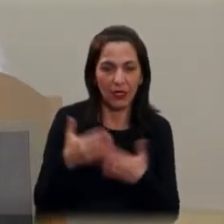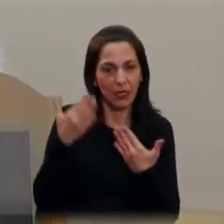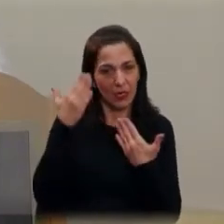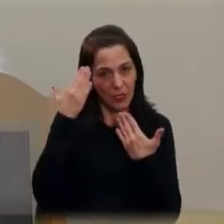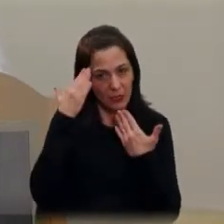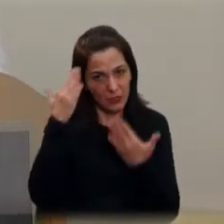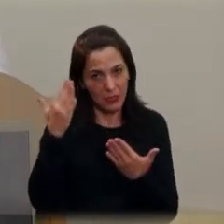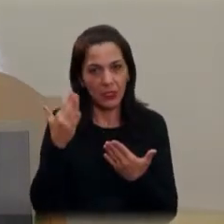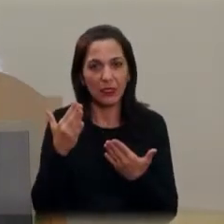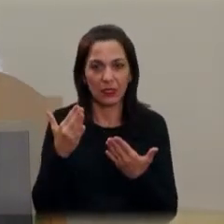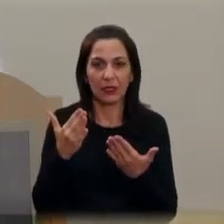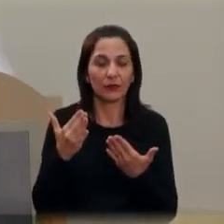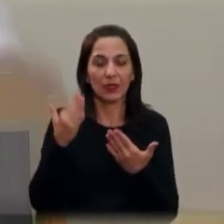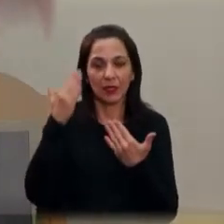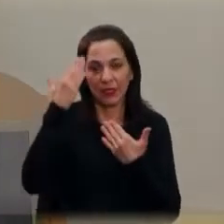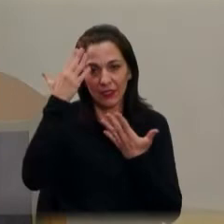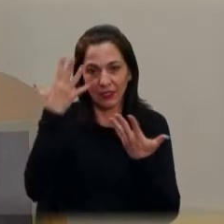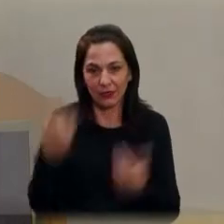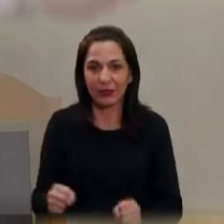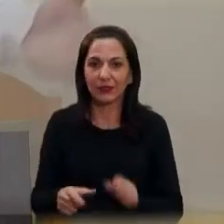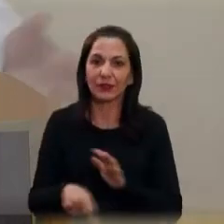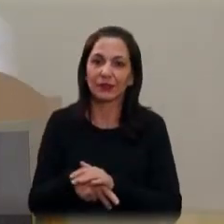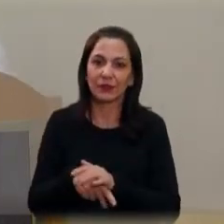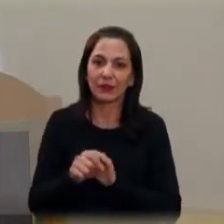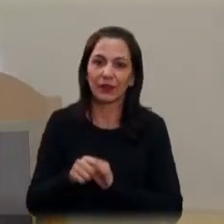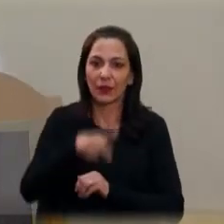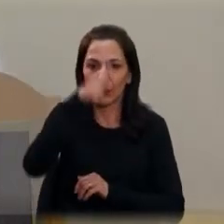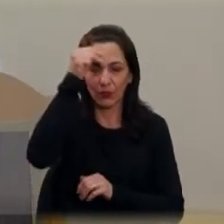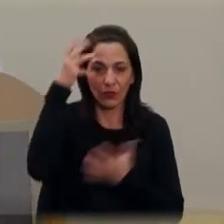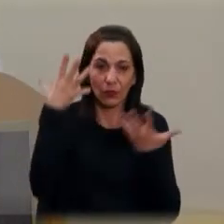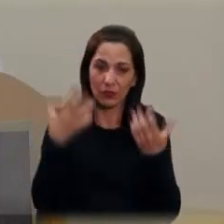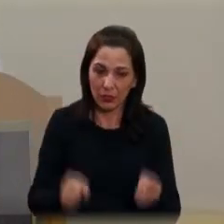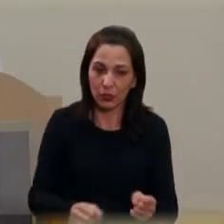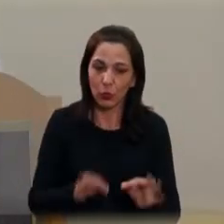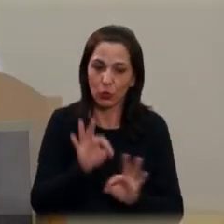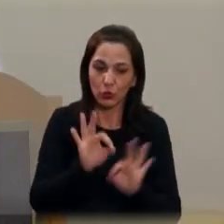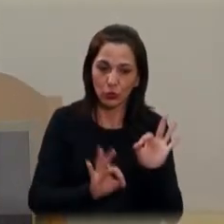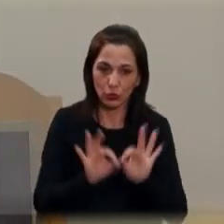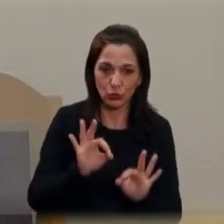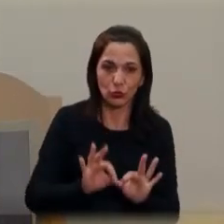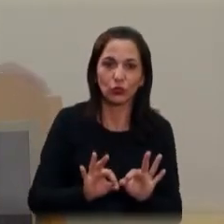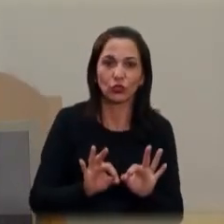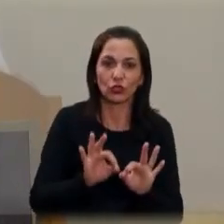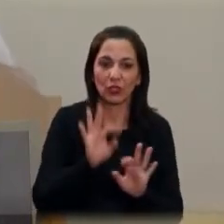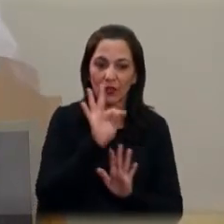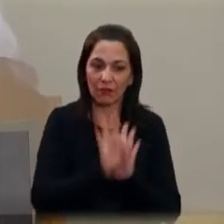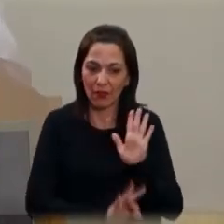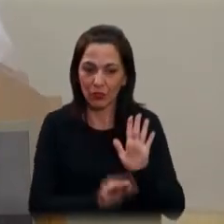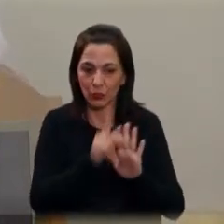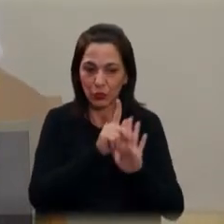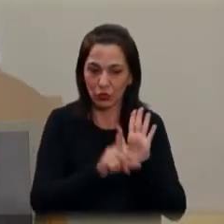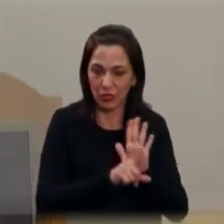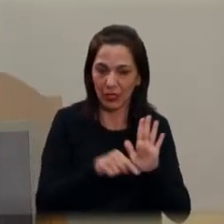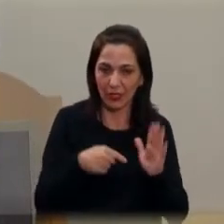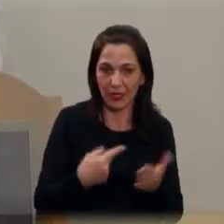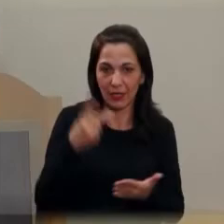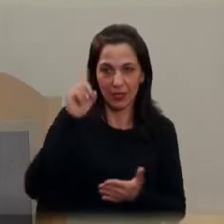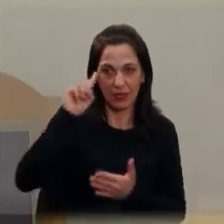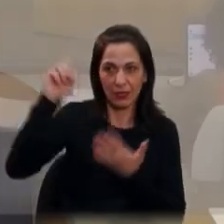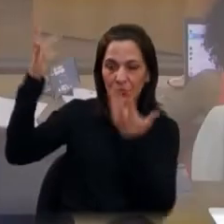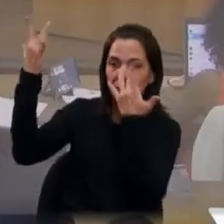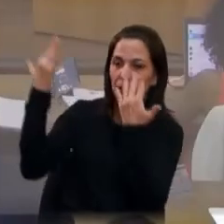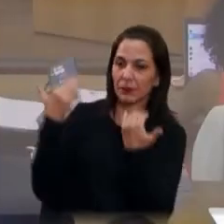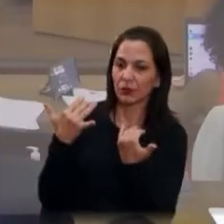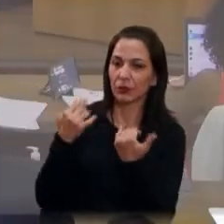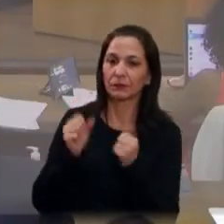atendida e o projeto ficou adaptado, né, aos interesses de todo mundo. Tá bom? Isso aí. Muito obrigado a todos, que Deus possa nos abençoar.